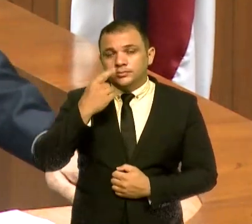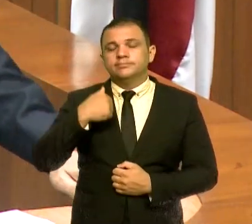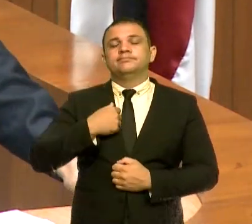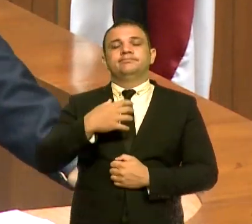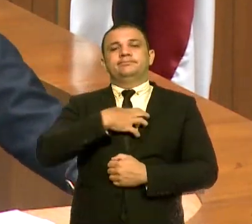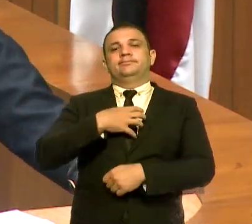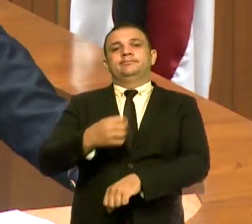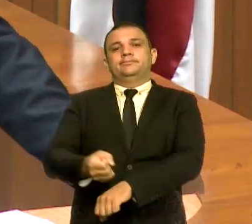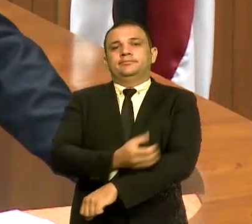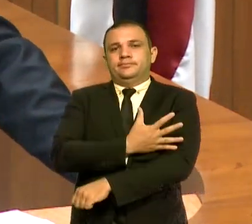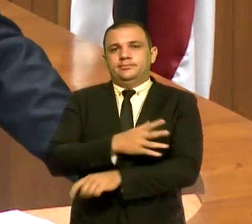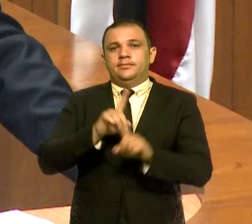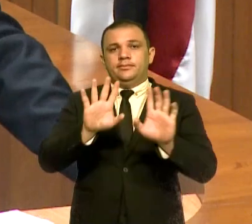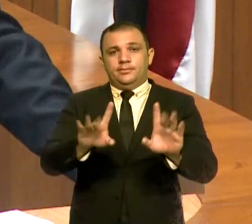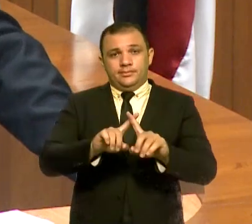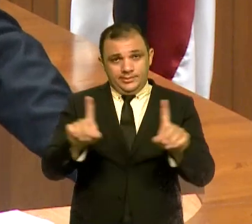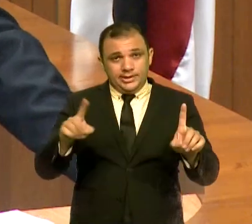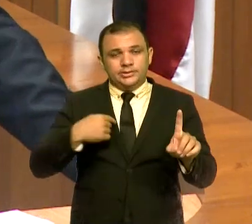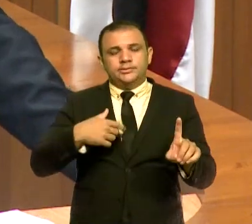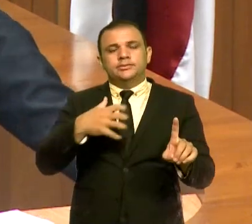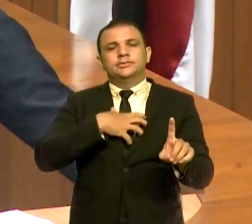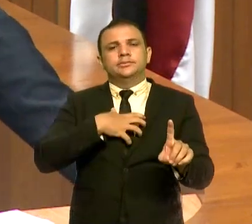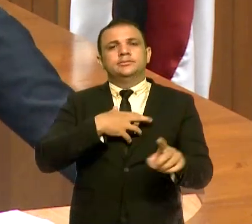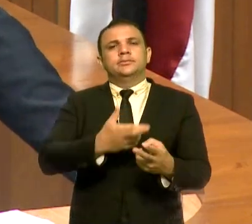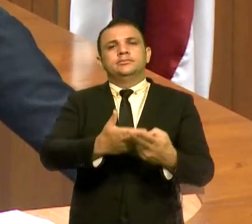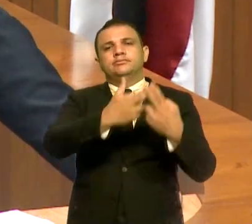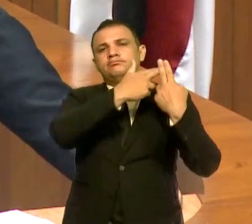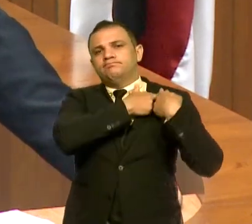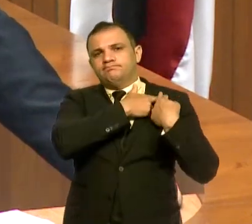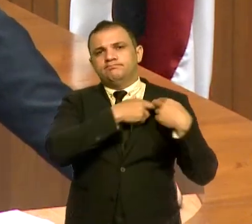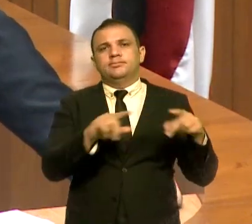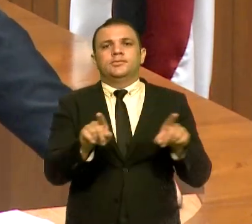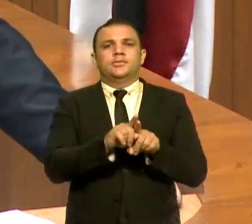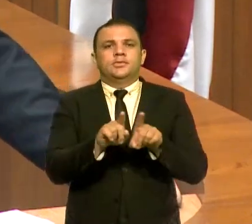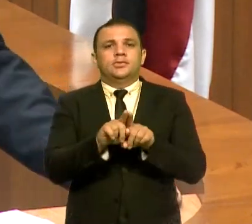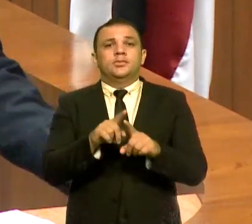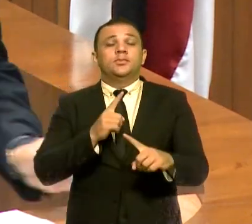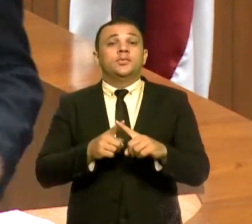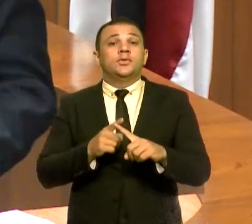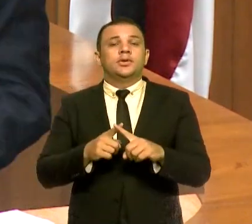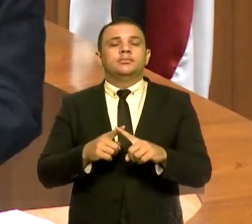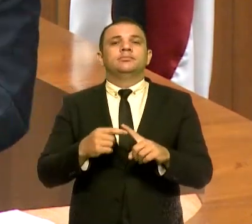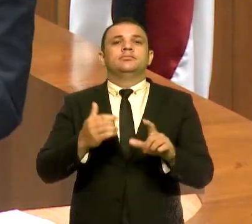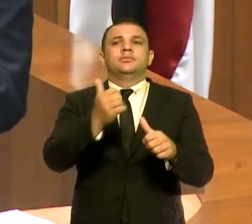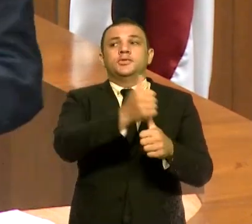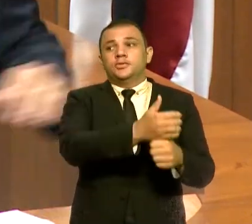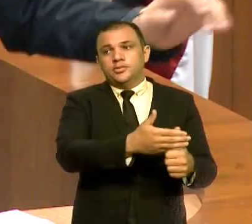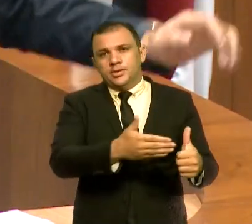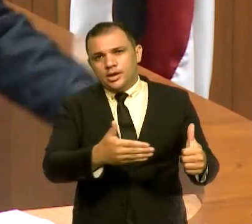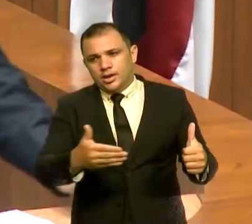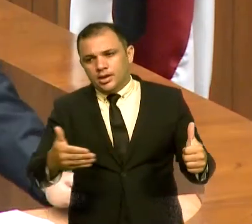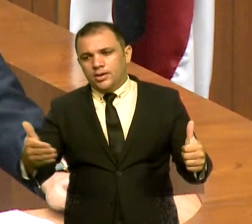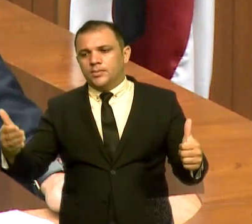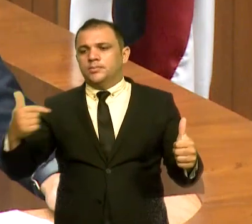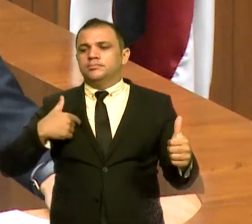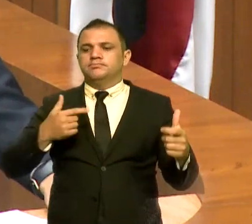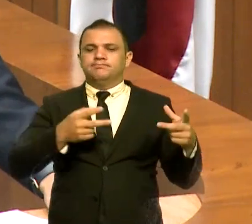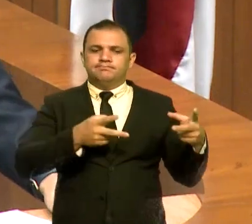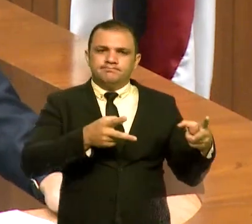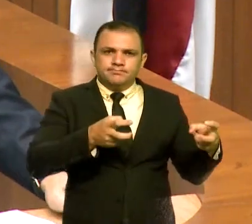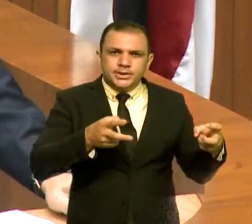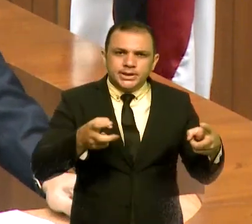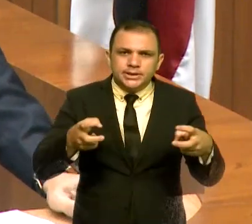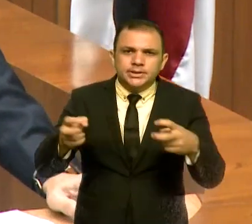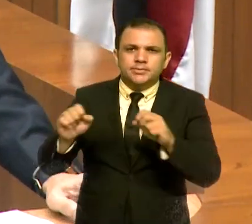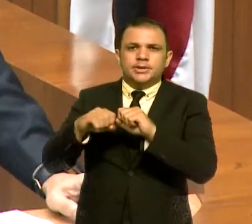sobretudo, me traz muita responsabilidade. Porque em toda essa minha trajetória, eu pude ver o parlamento de inúmeras formas. E